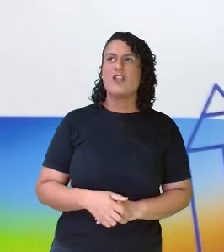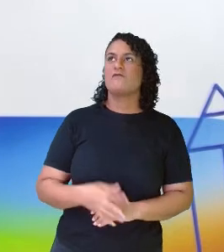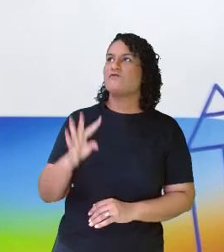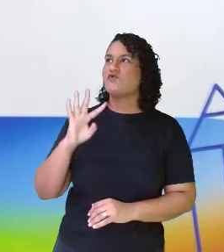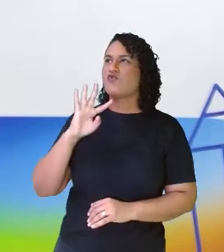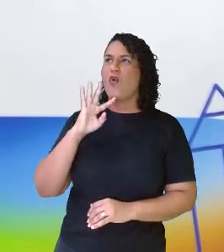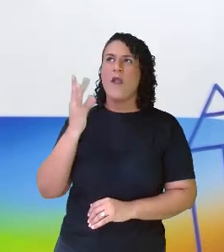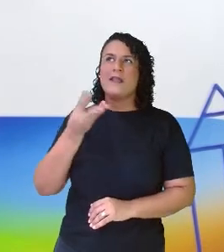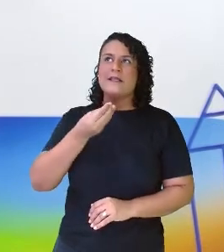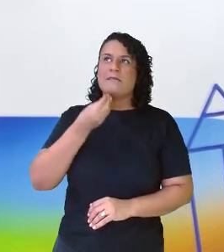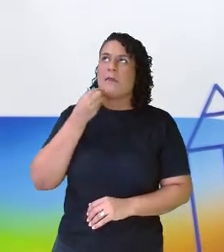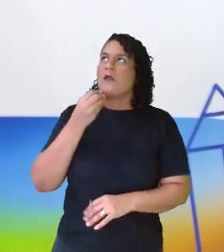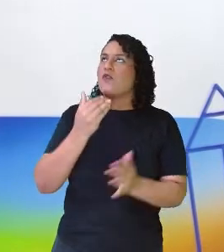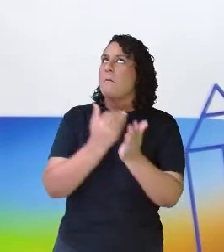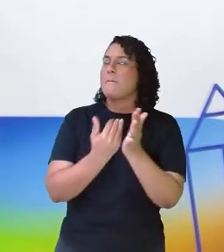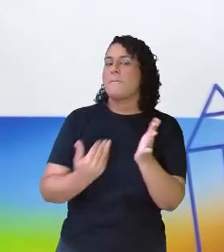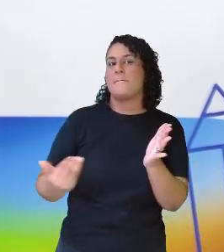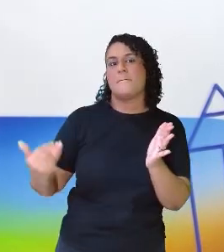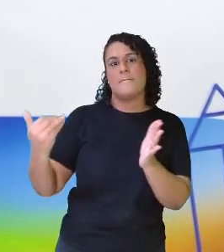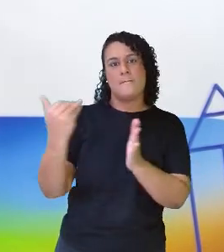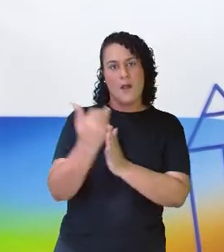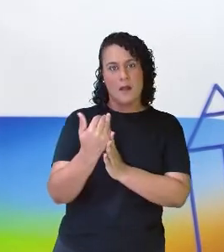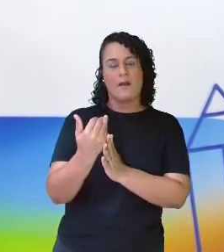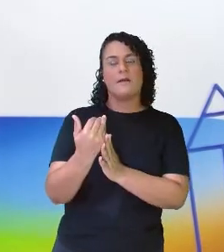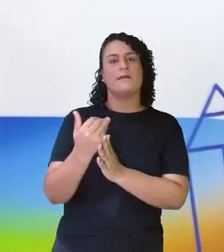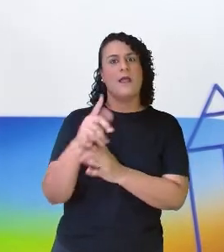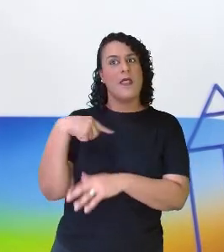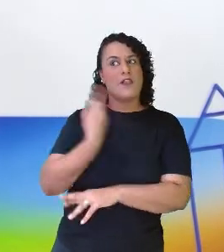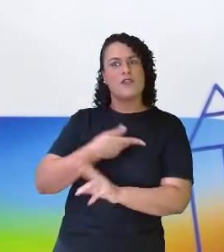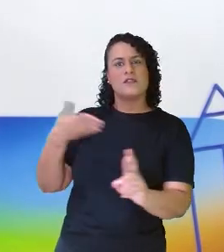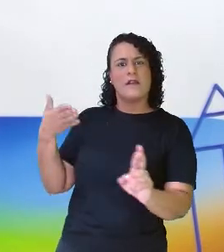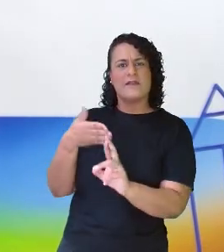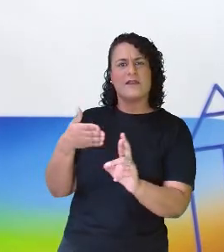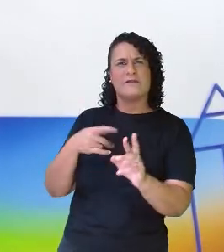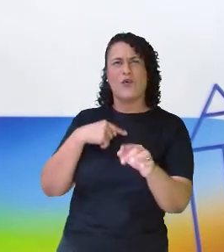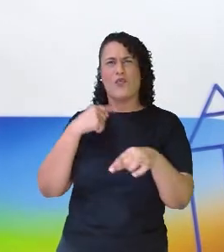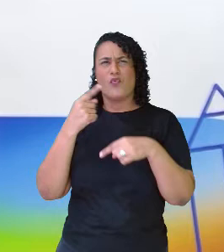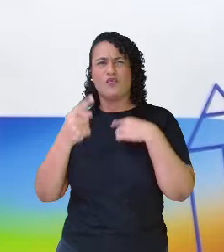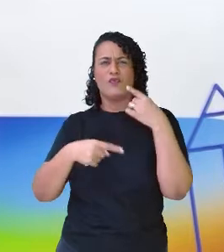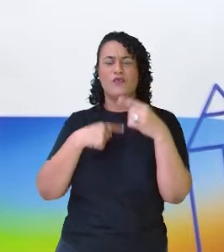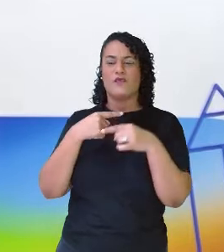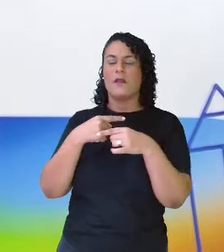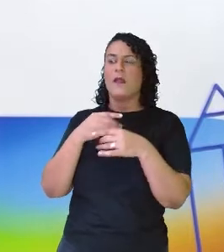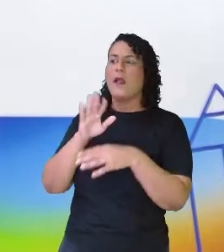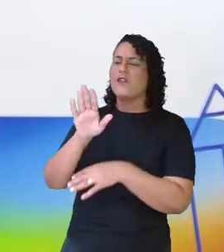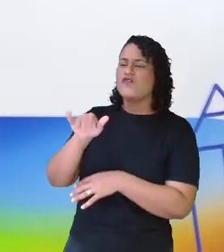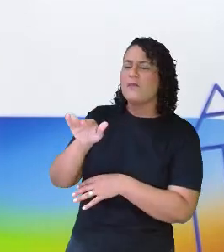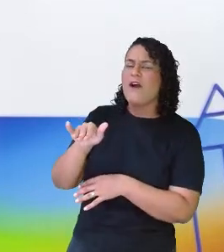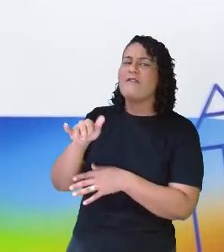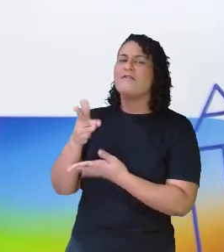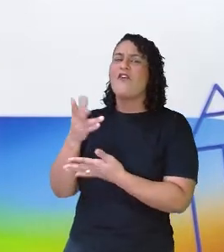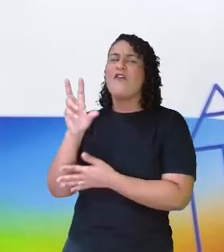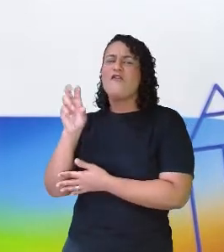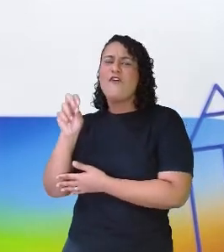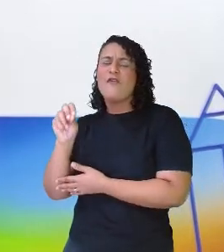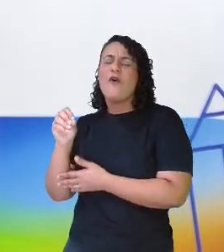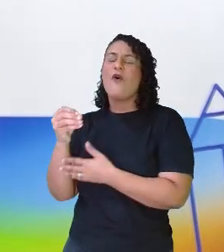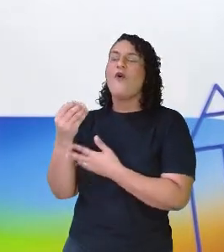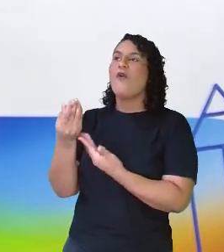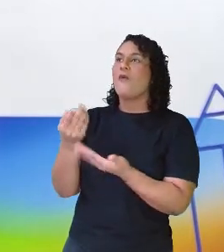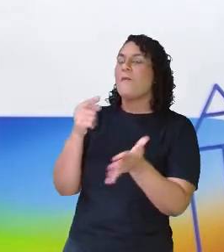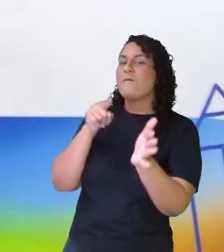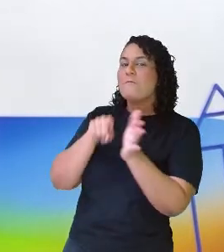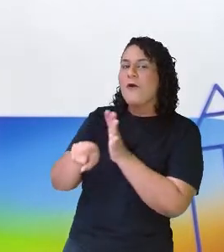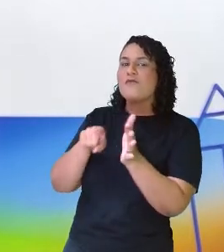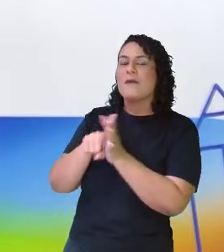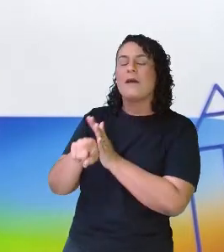Só que eu estou falando isso porque era a nossa referência maior. Quando a gente tinha uma dúvida, não era a professora Márcia, a gente chegava ali para os nossos avós e perguntava, e eles